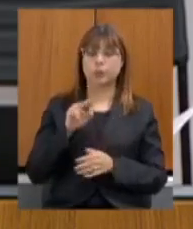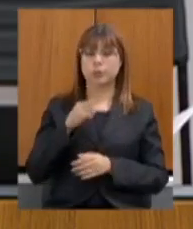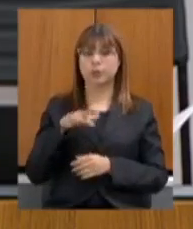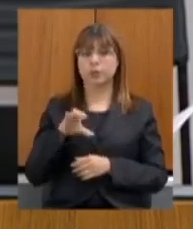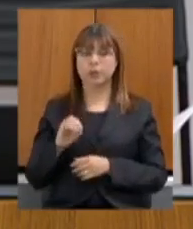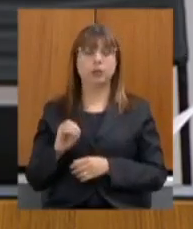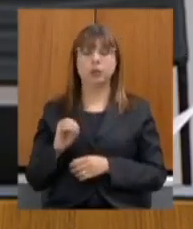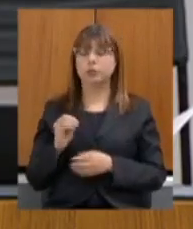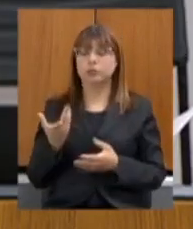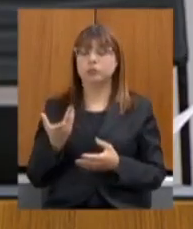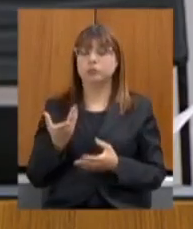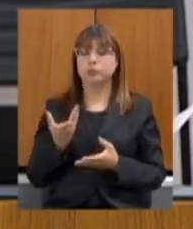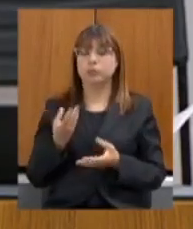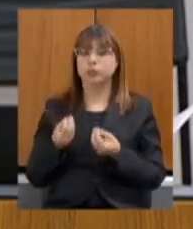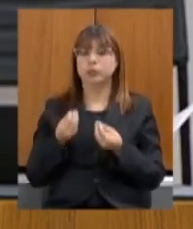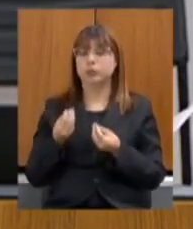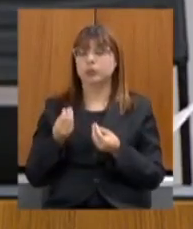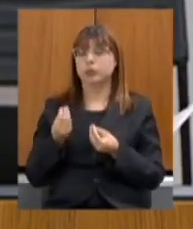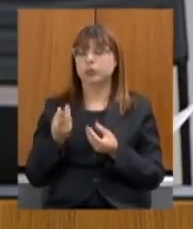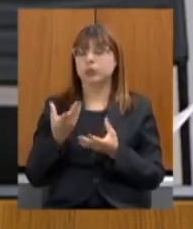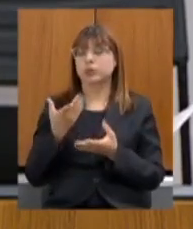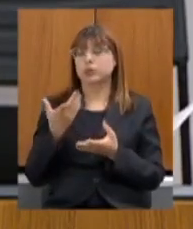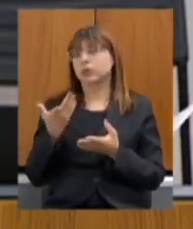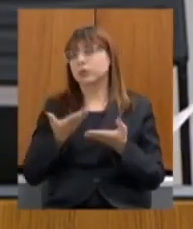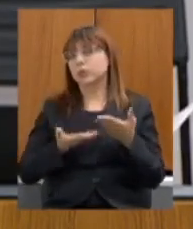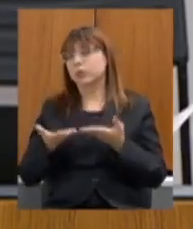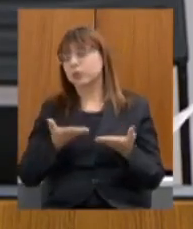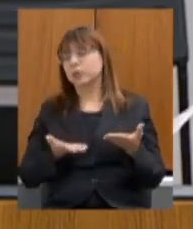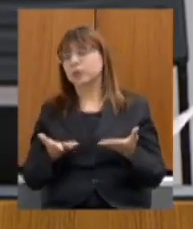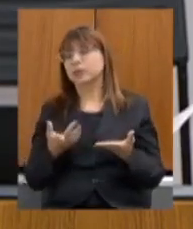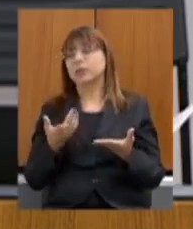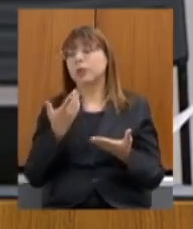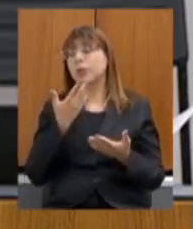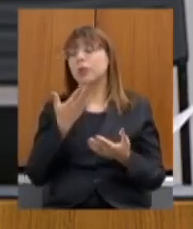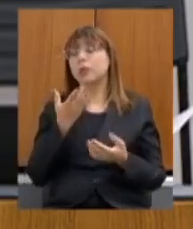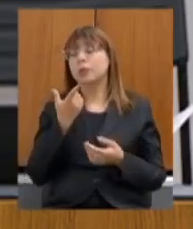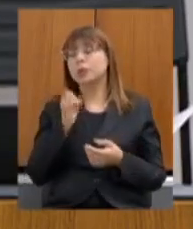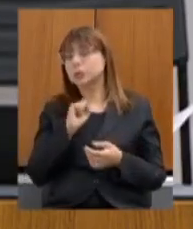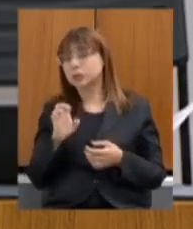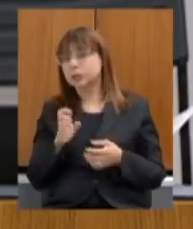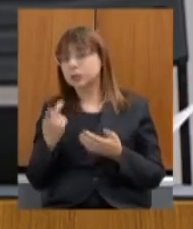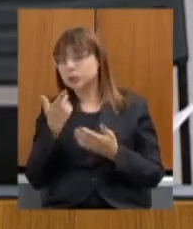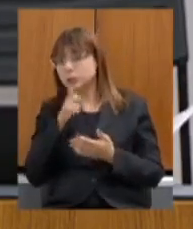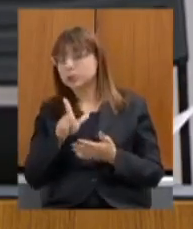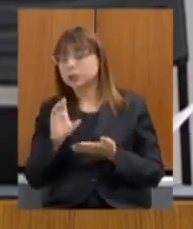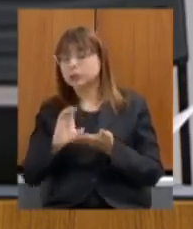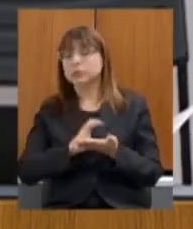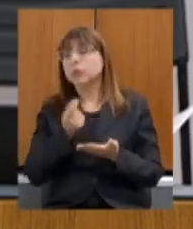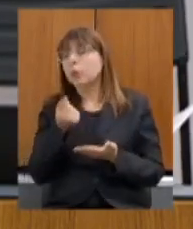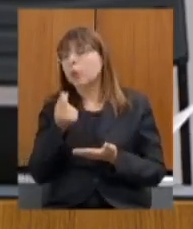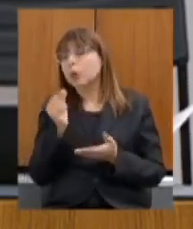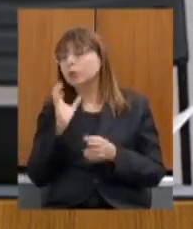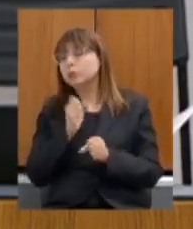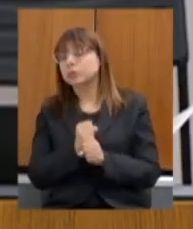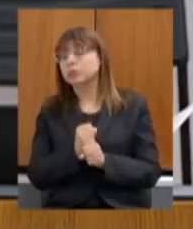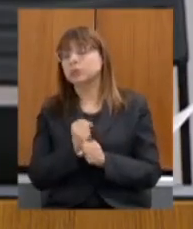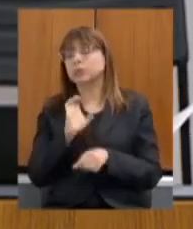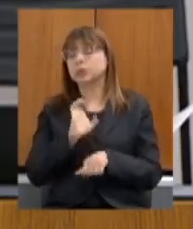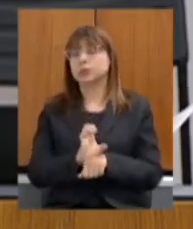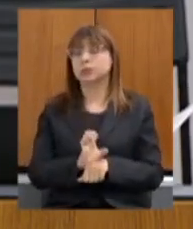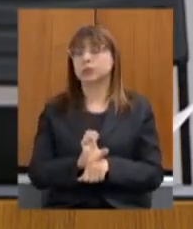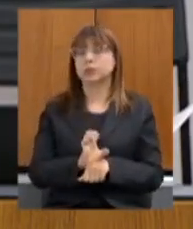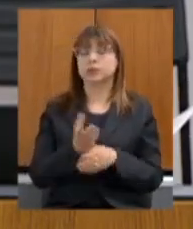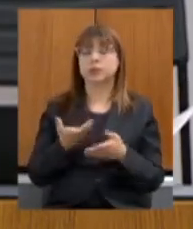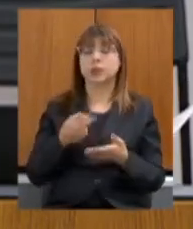atual dessa negociação e qual o valor estimado a ser recebido pelo Estado, caso ela se concretize? Existem outras possibilidades da operação do